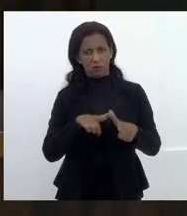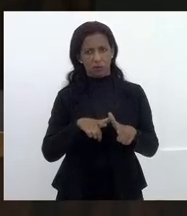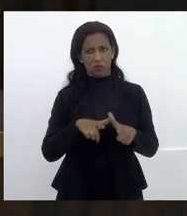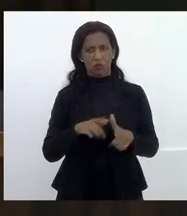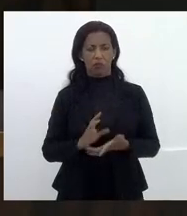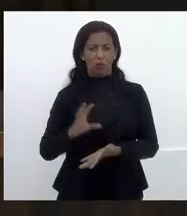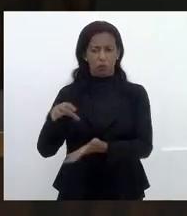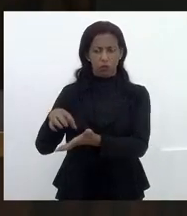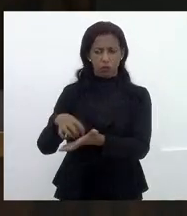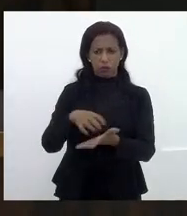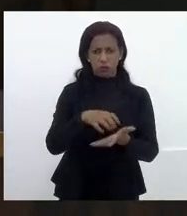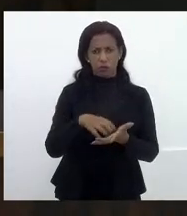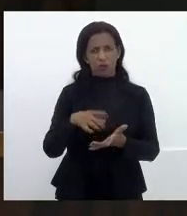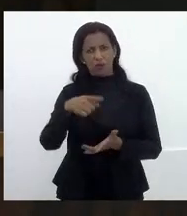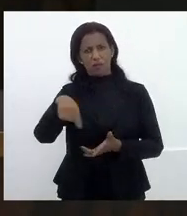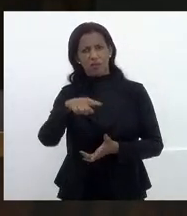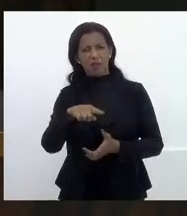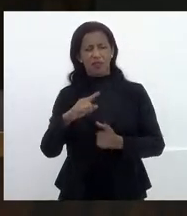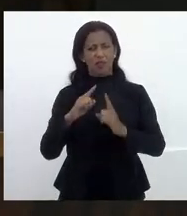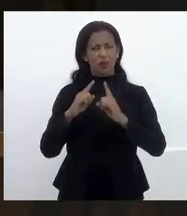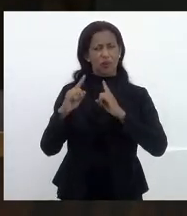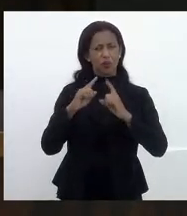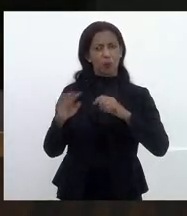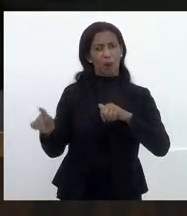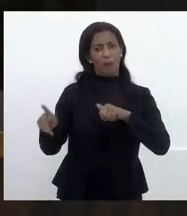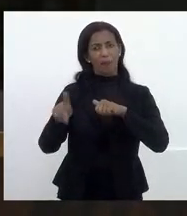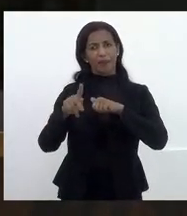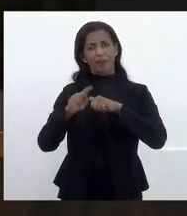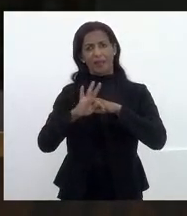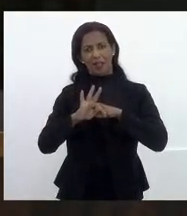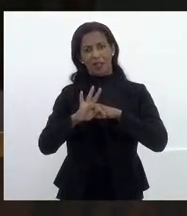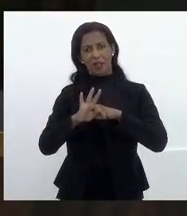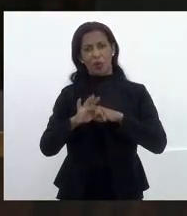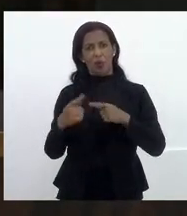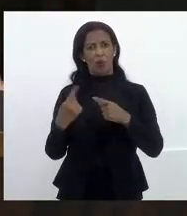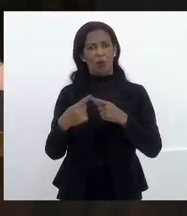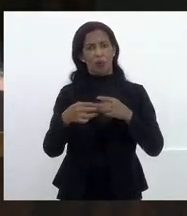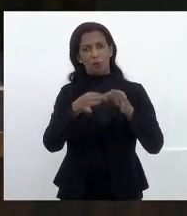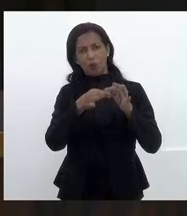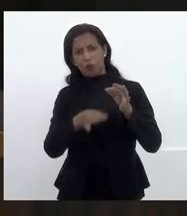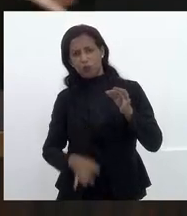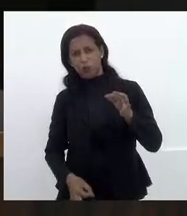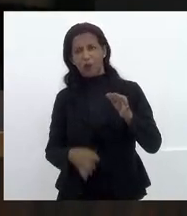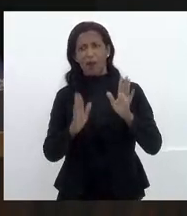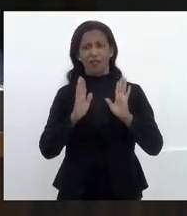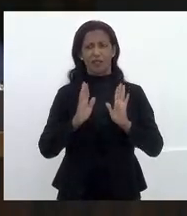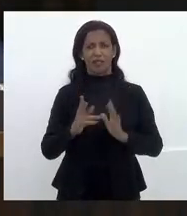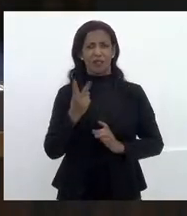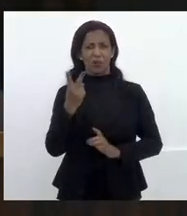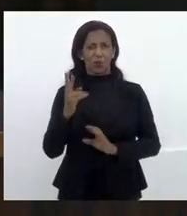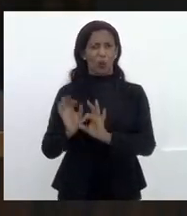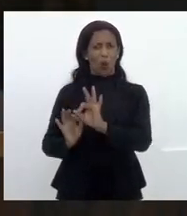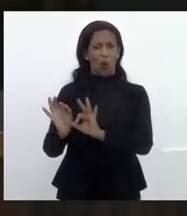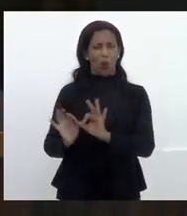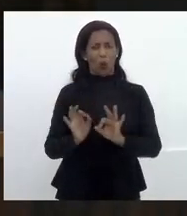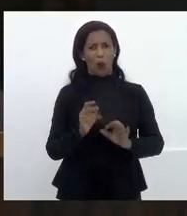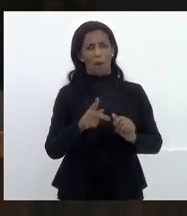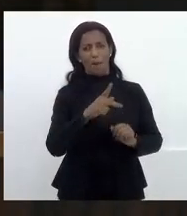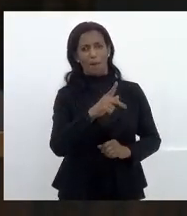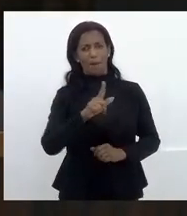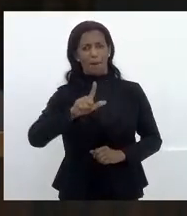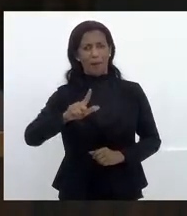que faça um o discurso técnico e o que a matéria é muito extensa a gente já tá com os dois projetos aqui